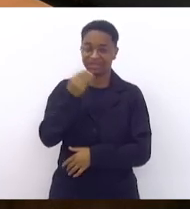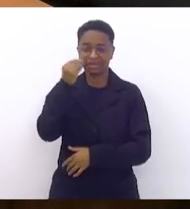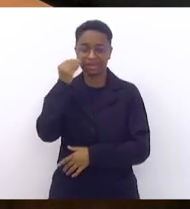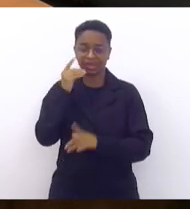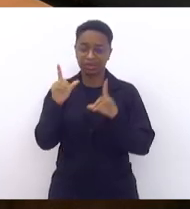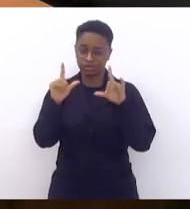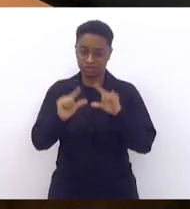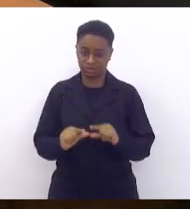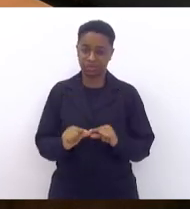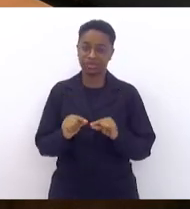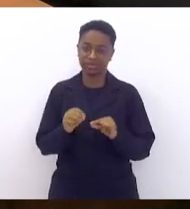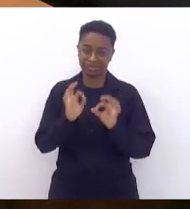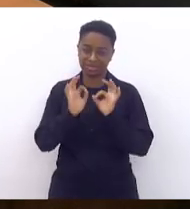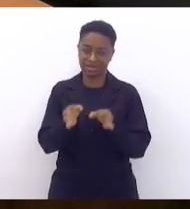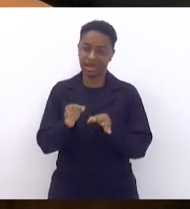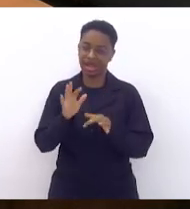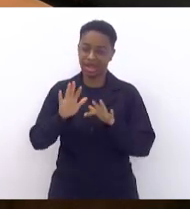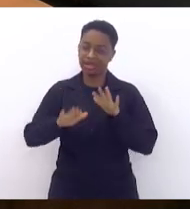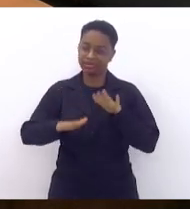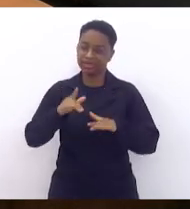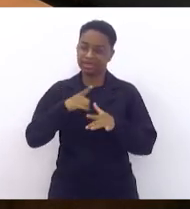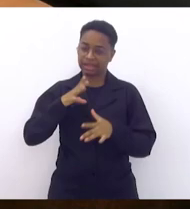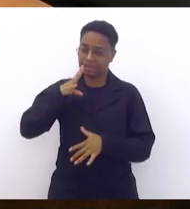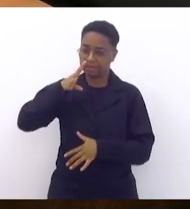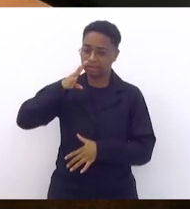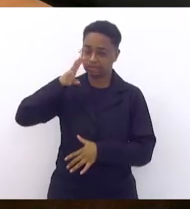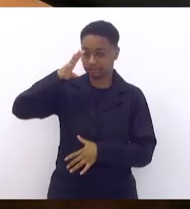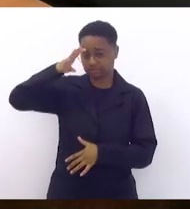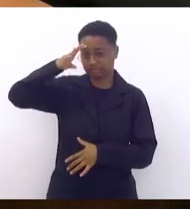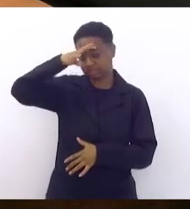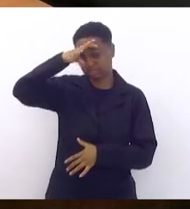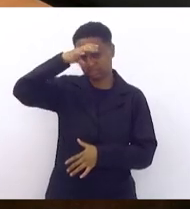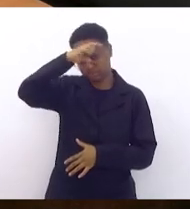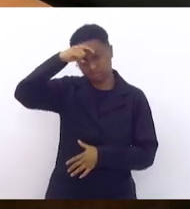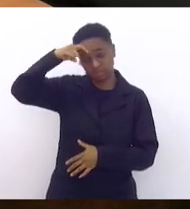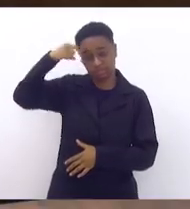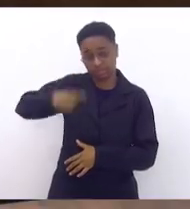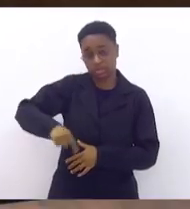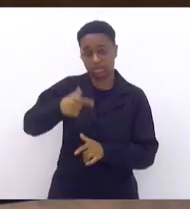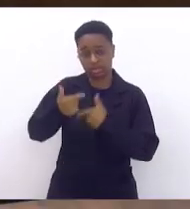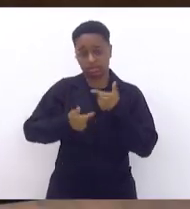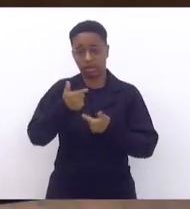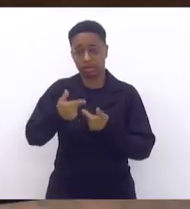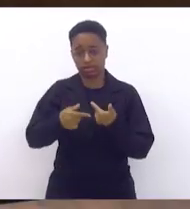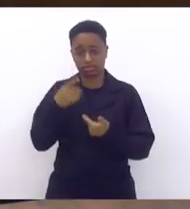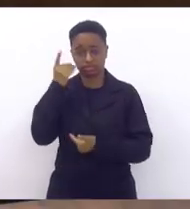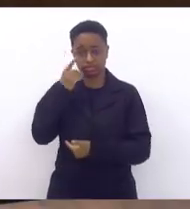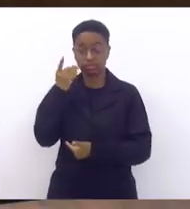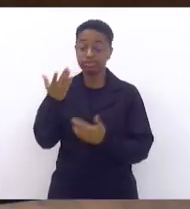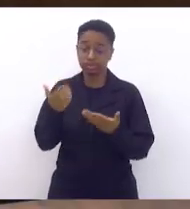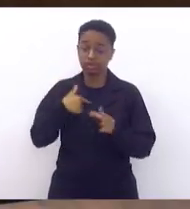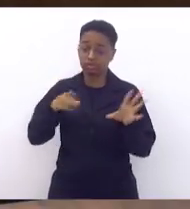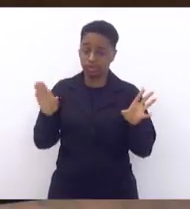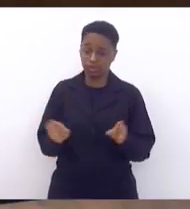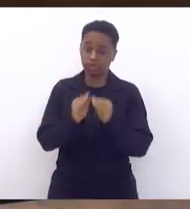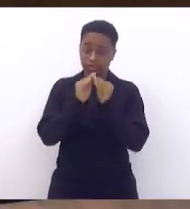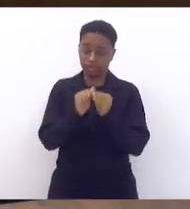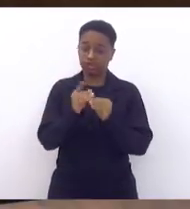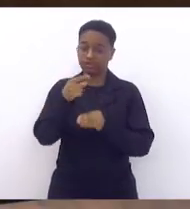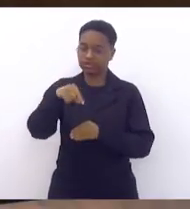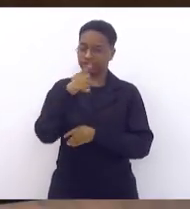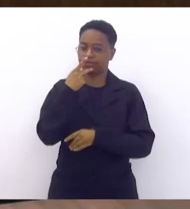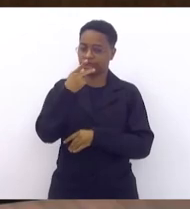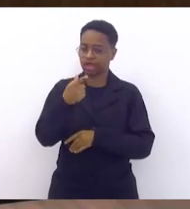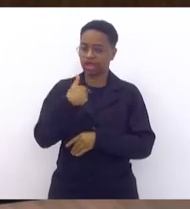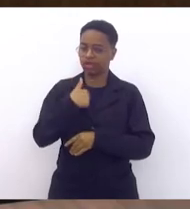amenizar, né, as agruras do trabalho parlamentar. E, para concluir, para não dizer que eu não falei de flores, quero